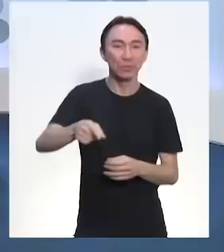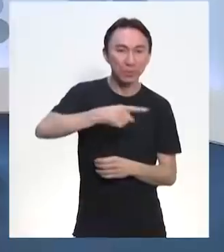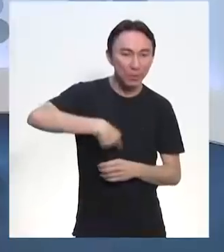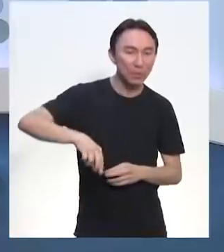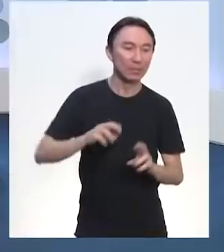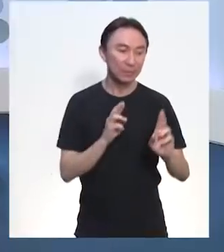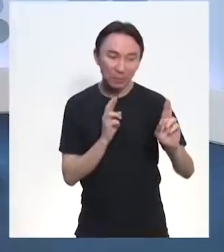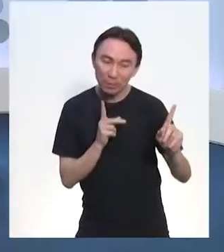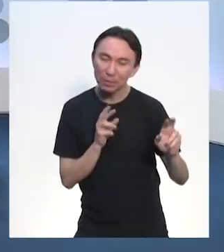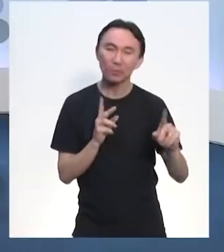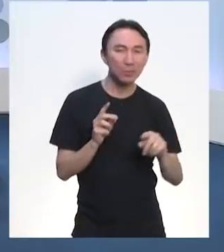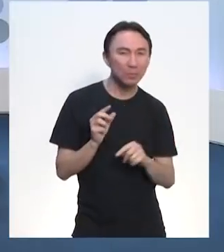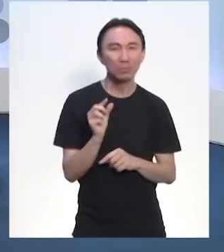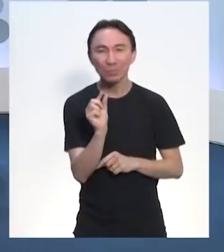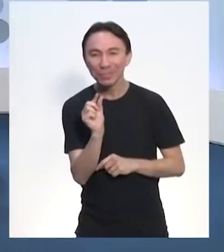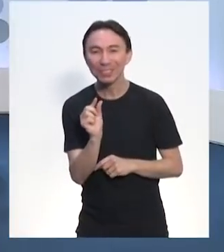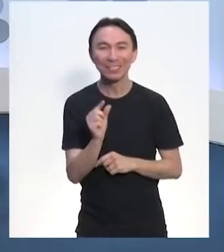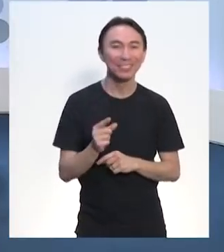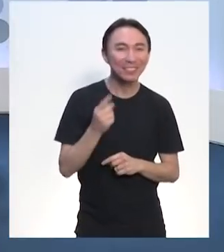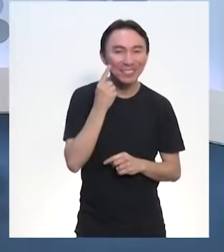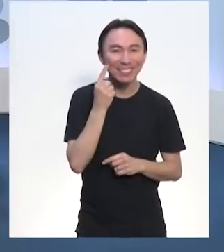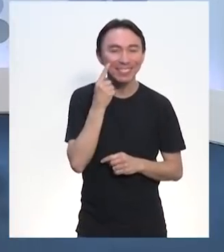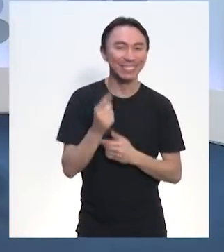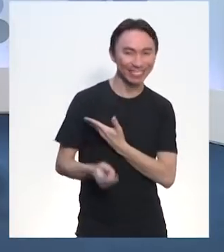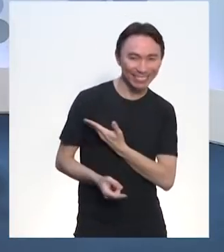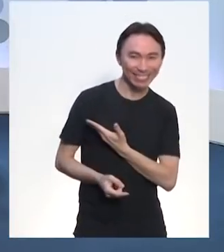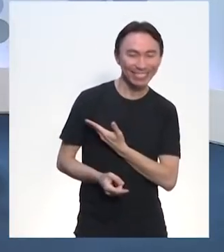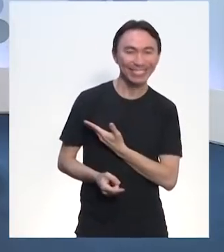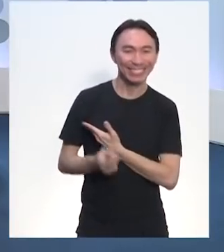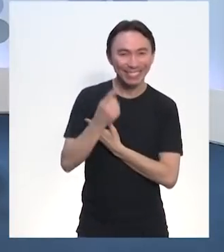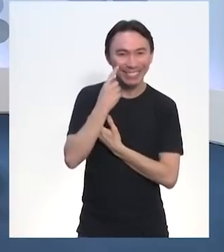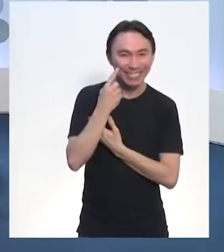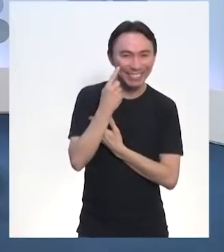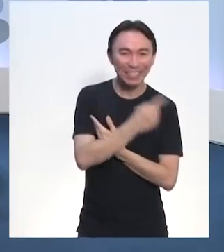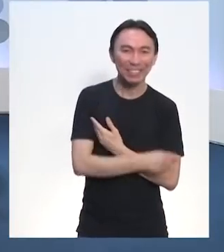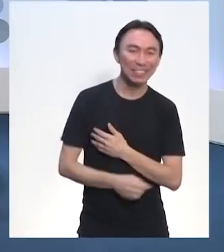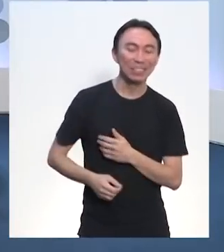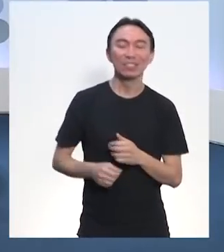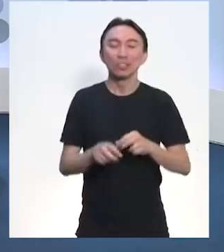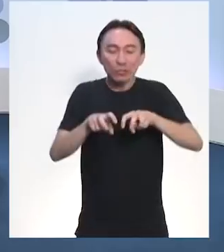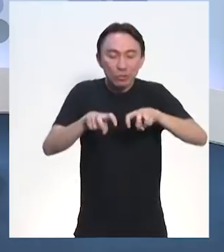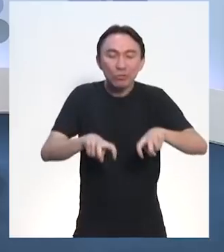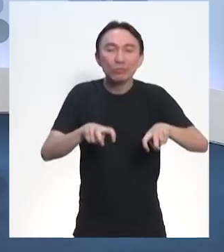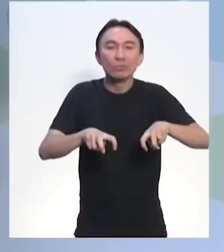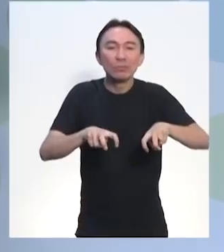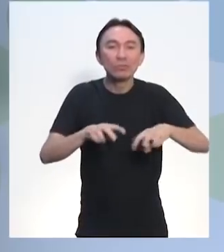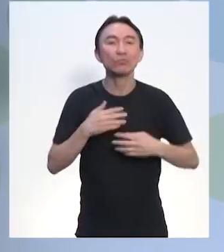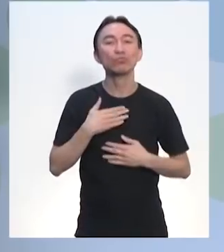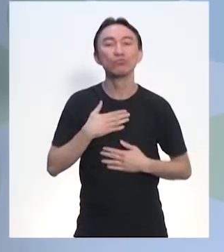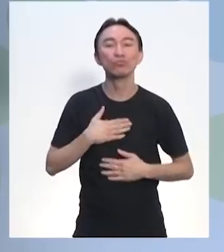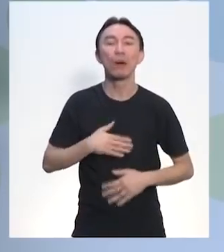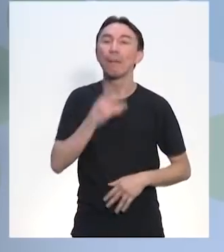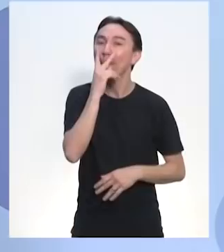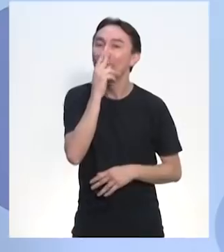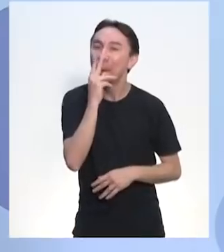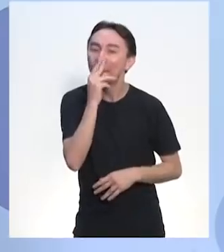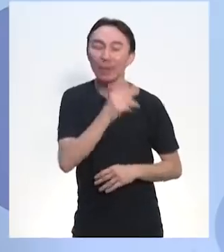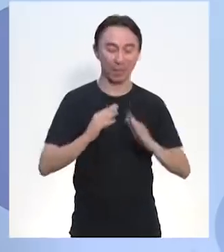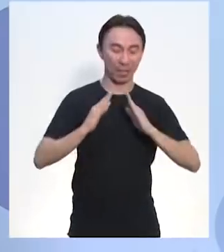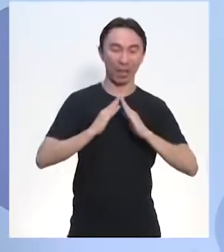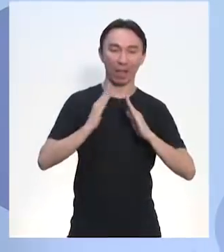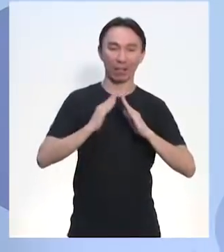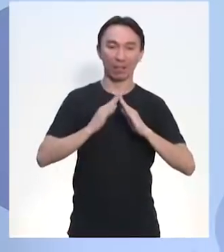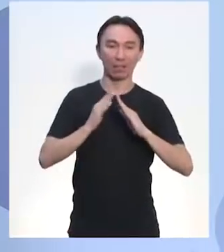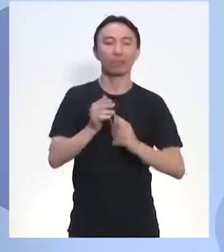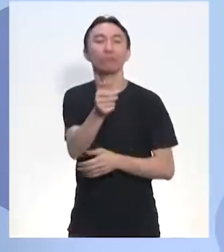peronomútil, mas tem uma... Olha lá, ó, tá vendo? Quando vocês já viram essas duas pessoas sentadinhas desse jeito? Parece que a gente está na sala de casa, né? Não é?